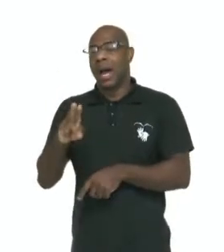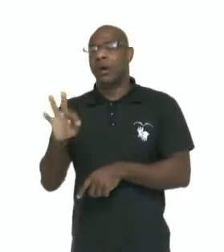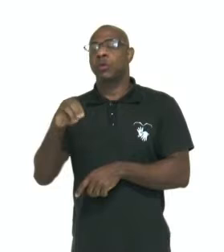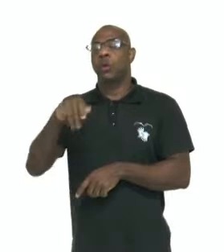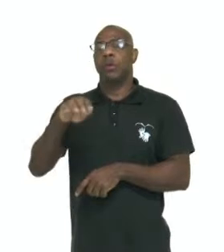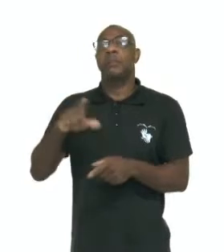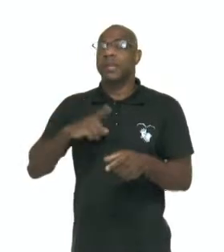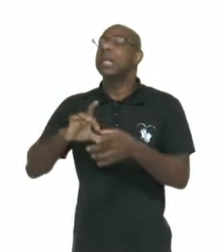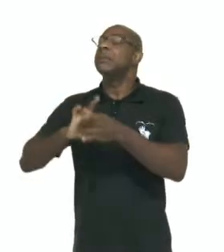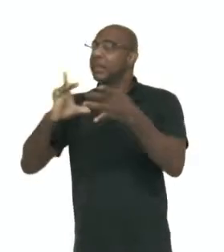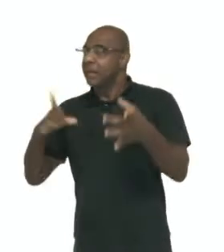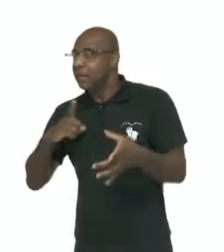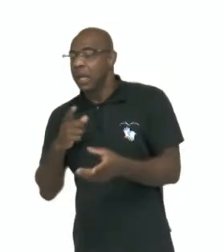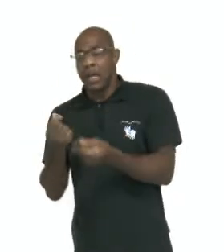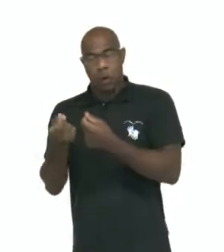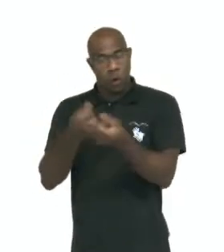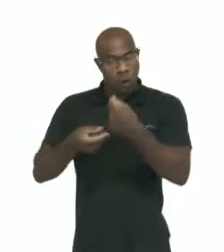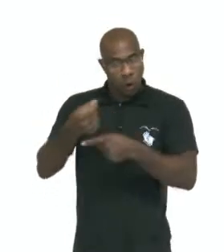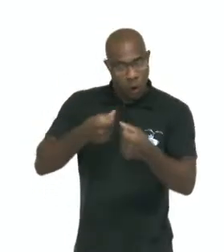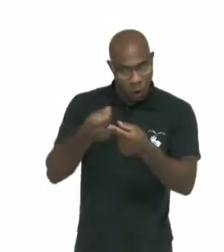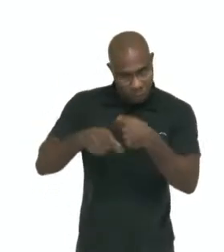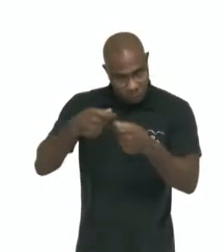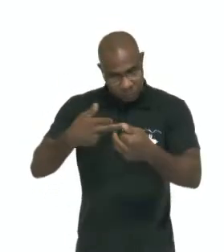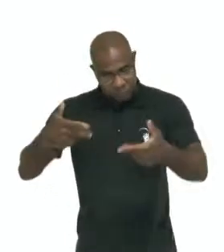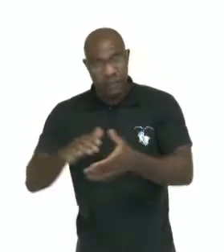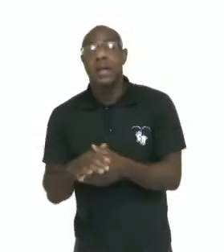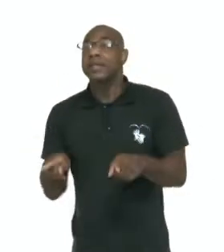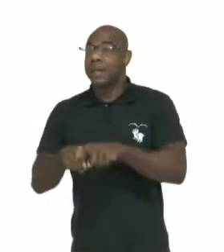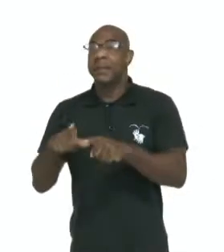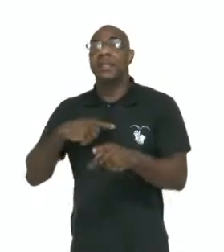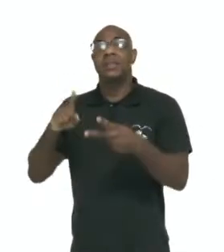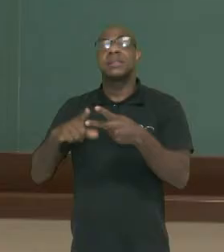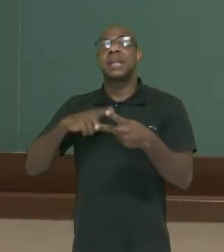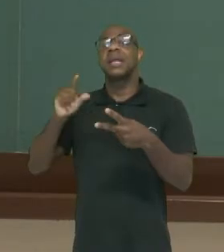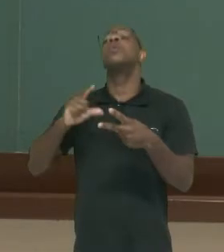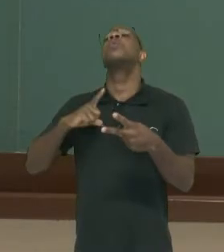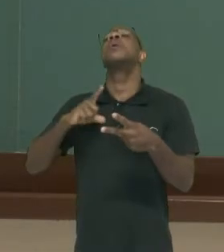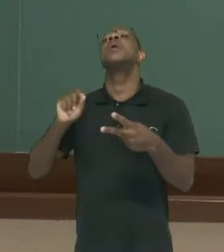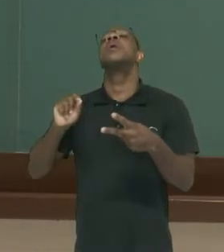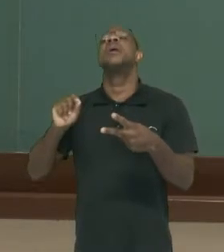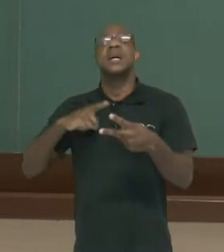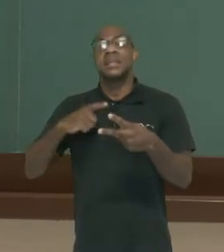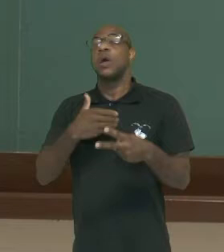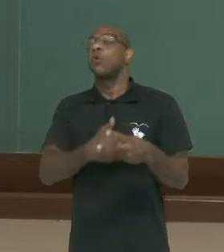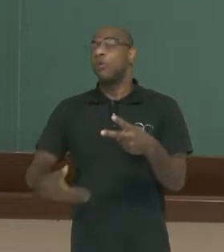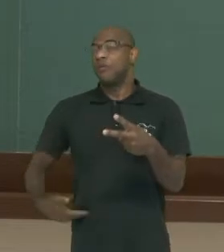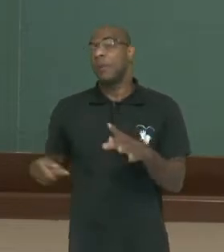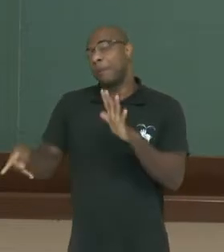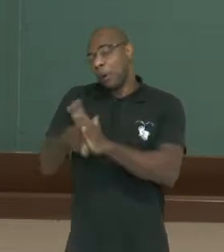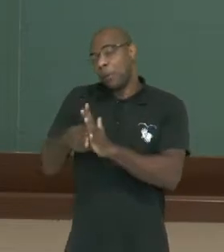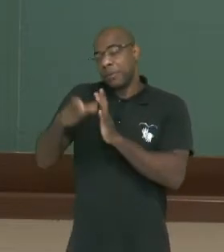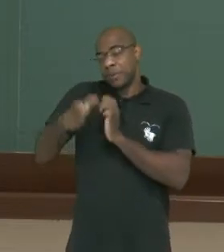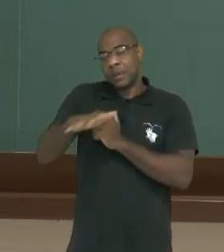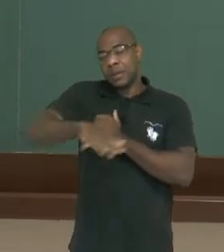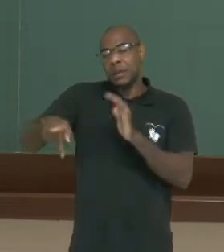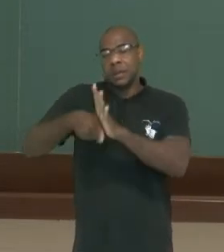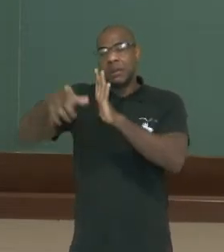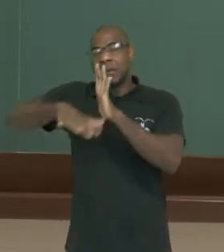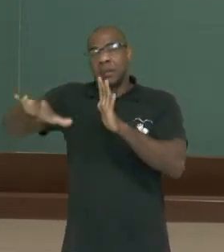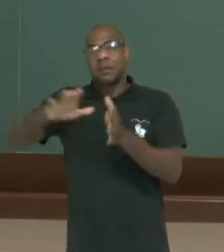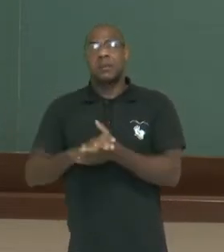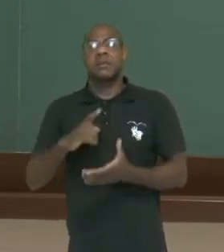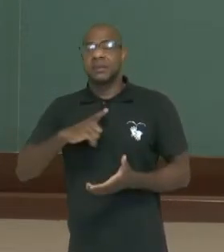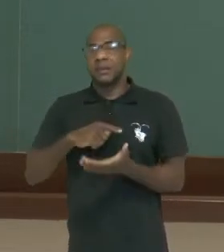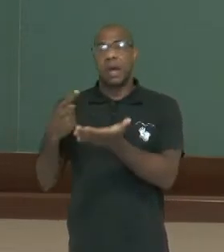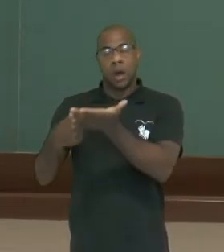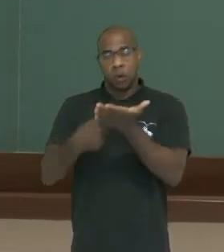têm liberdade econômica, mas além da liberdade econômica, elas possuem um governo próprio e que tem,